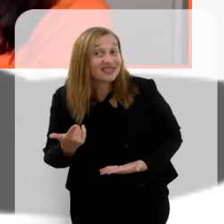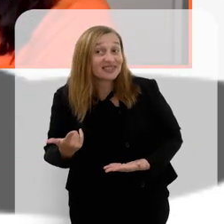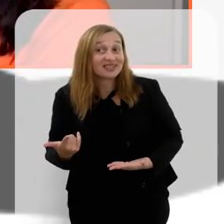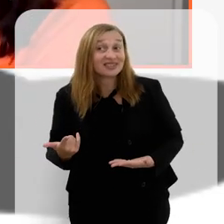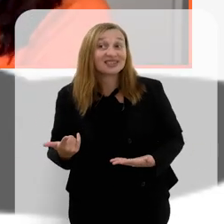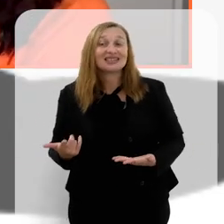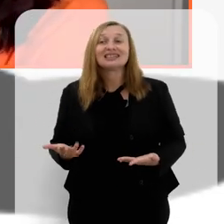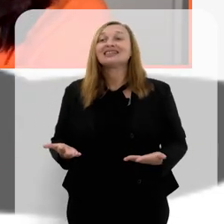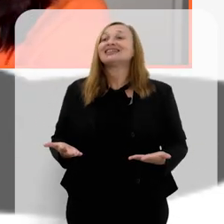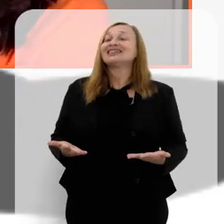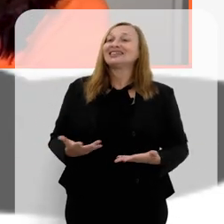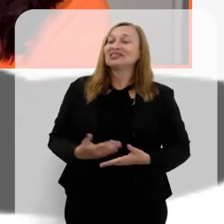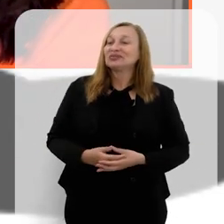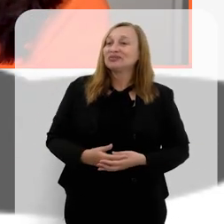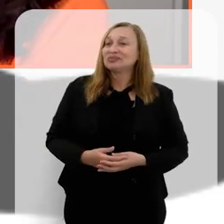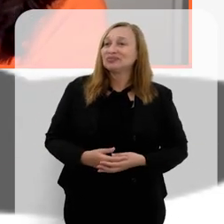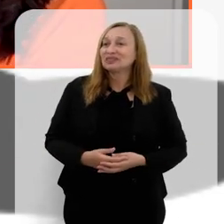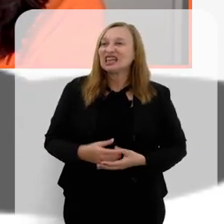Gente,